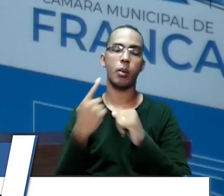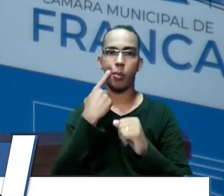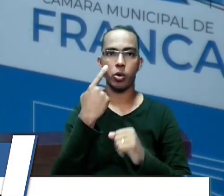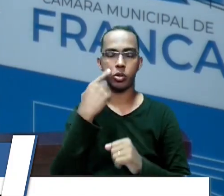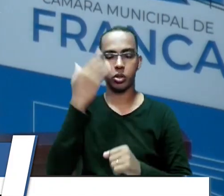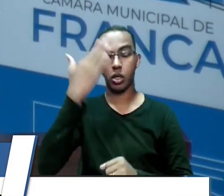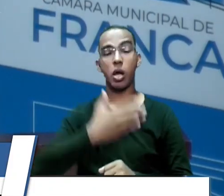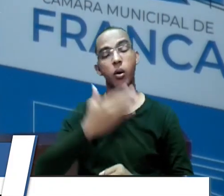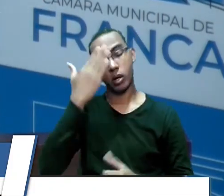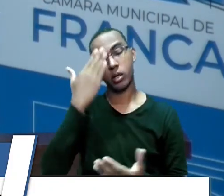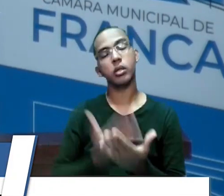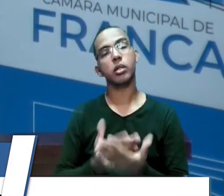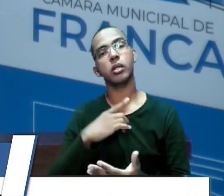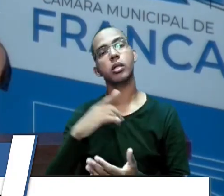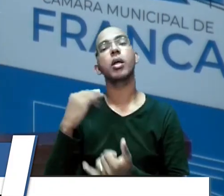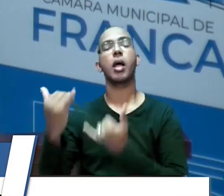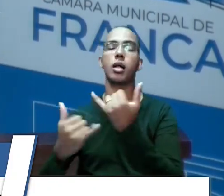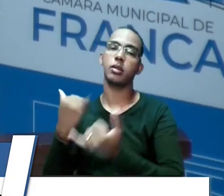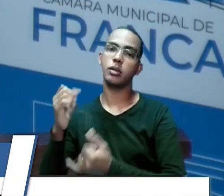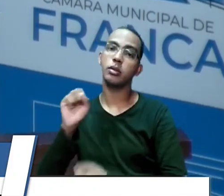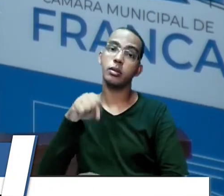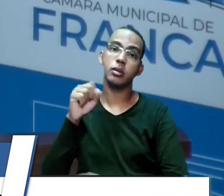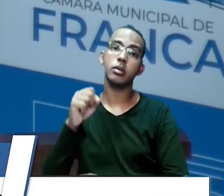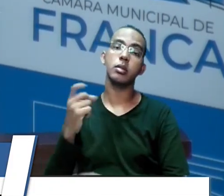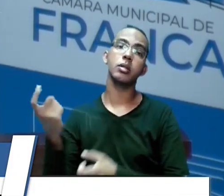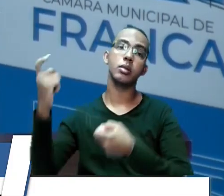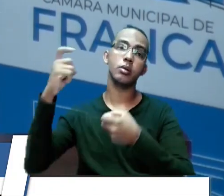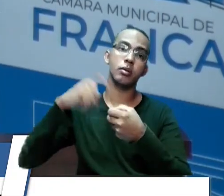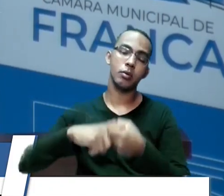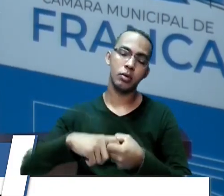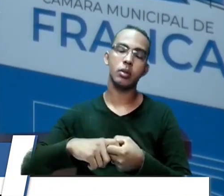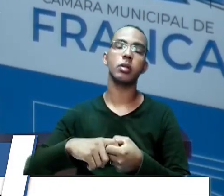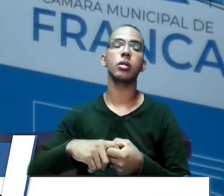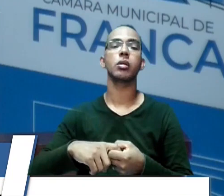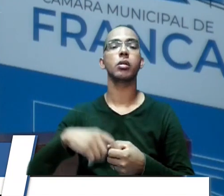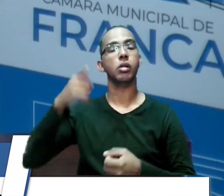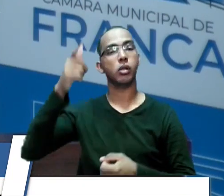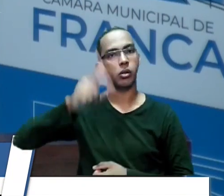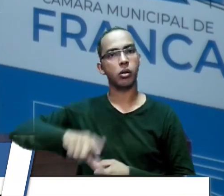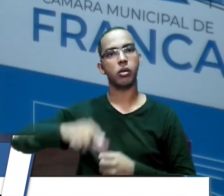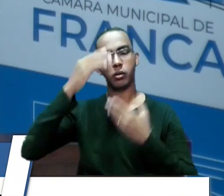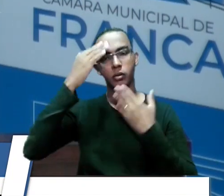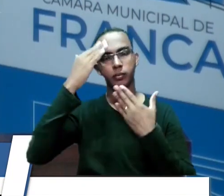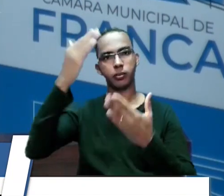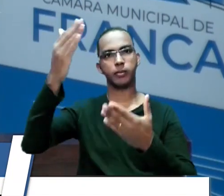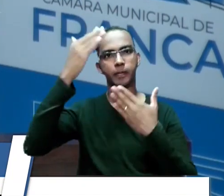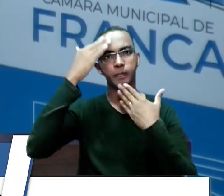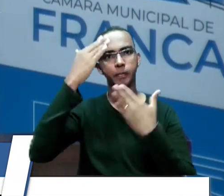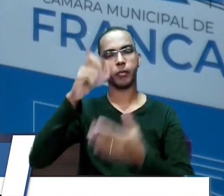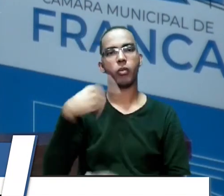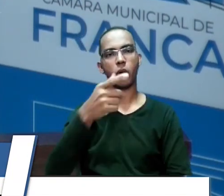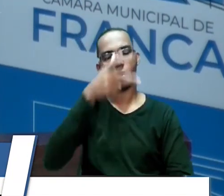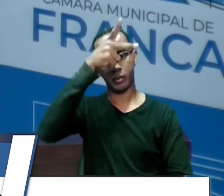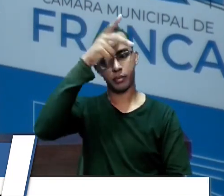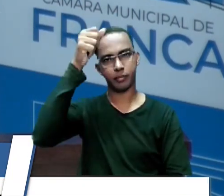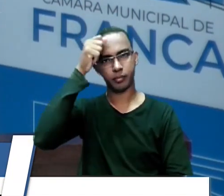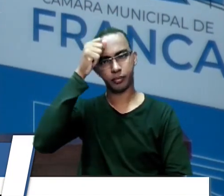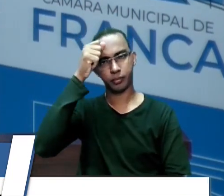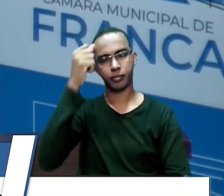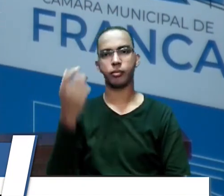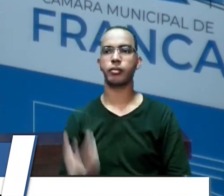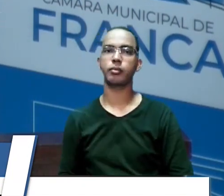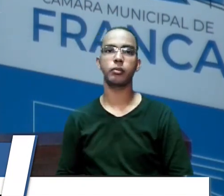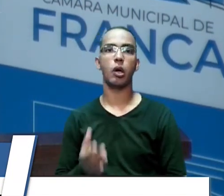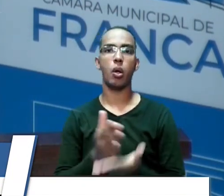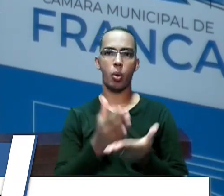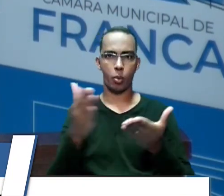ali essa área de recreação e nós voltaremos aqui novamente para agradecer, né, o nosso prefeito Alexandre. Uma parte, presidente. Com a